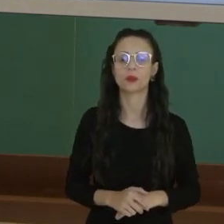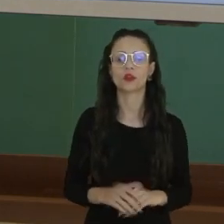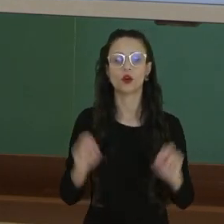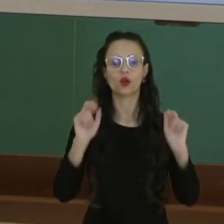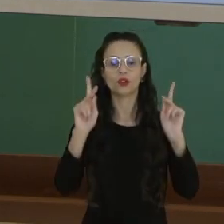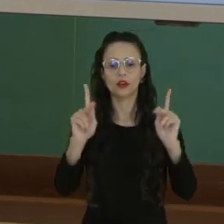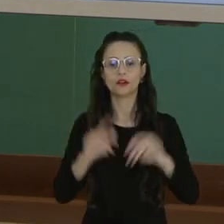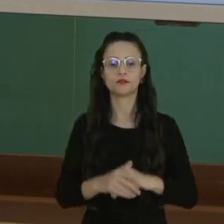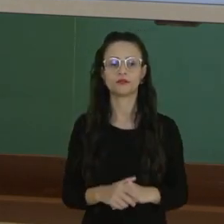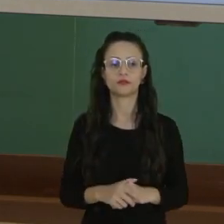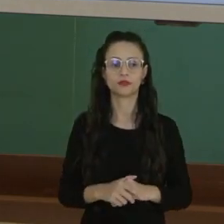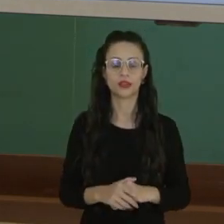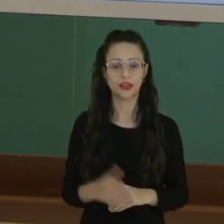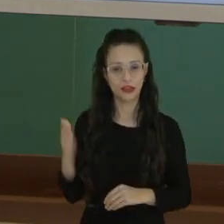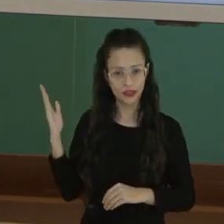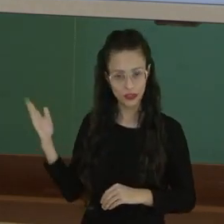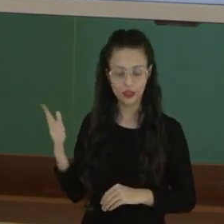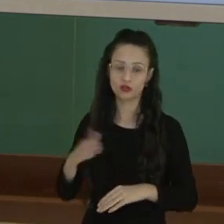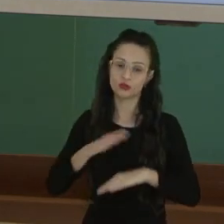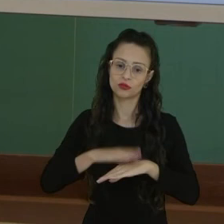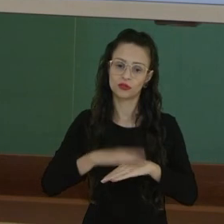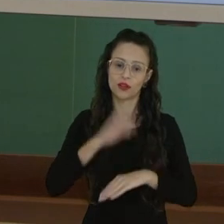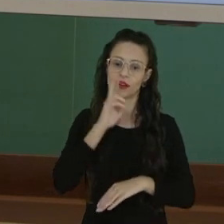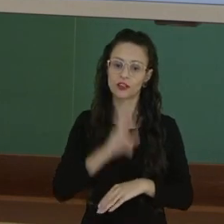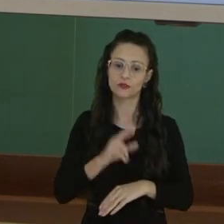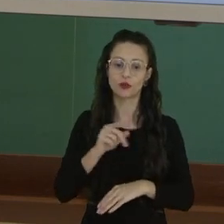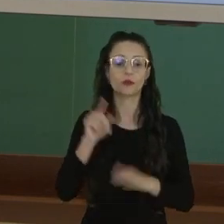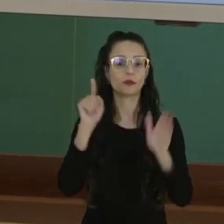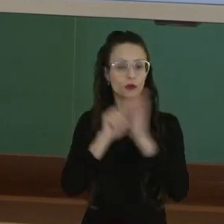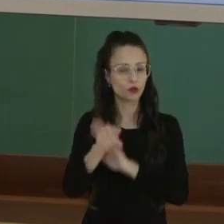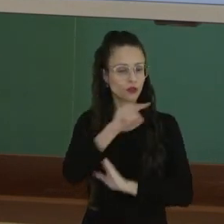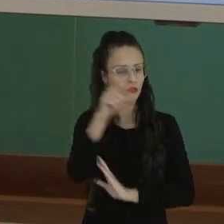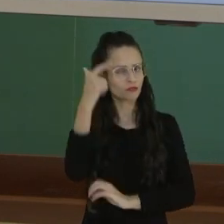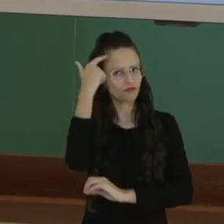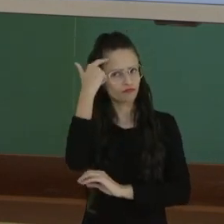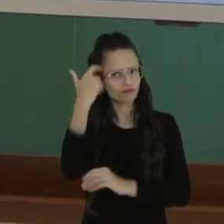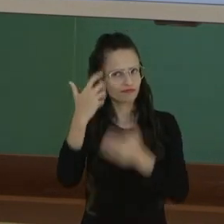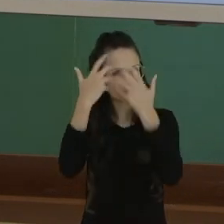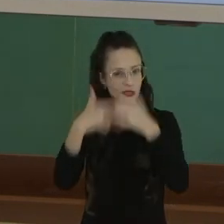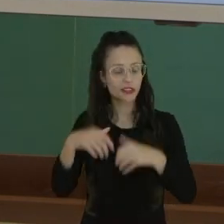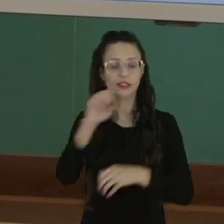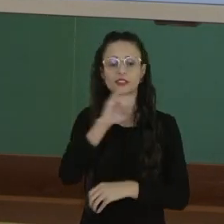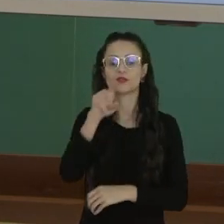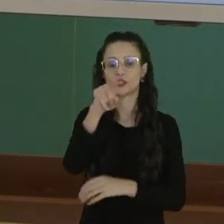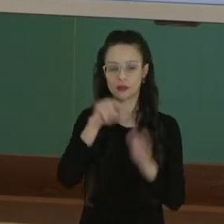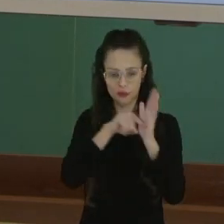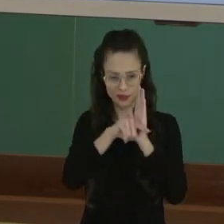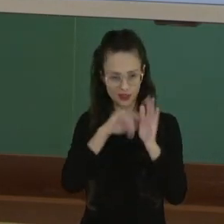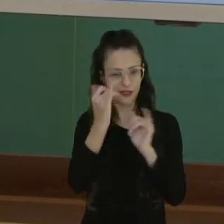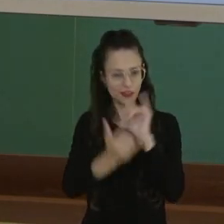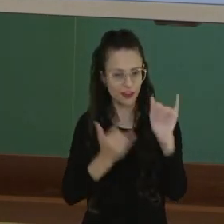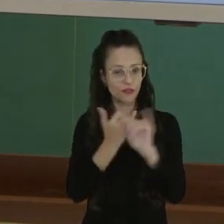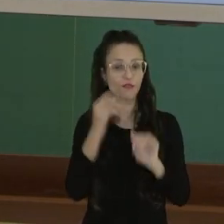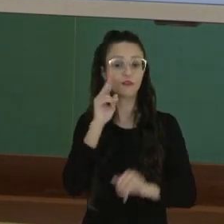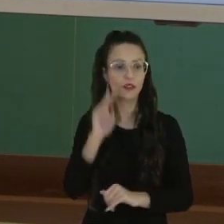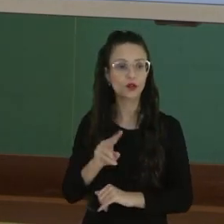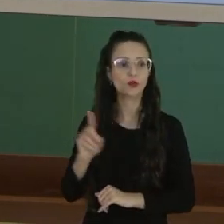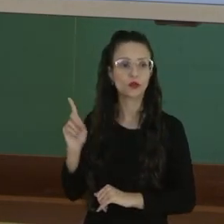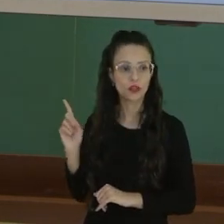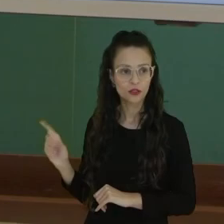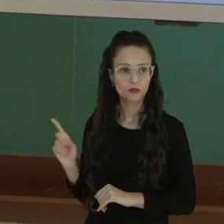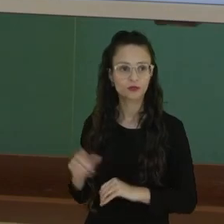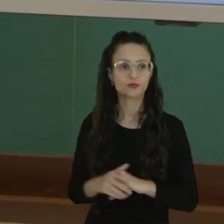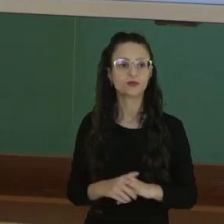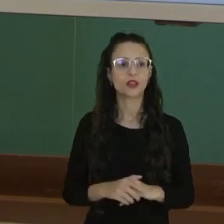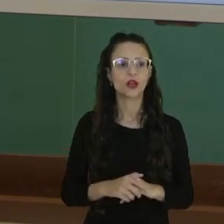ok? Bem, isso aqui vai responder uma perguntinha de vocês que vocês devem ter perguntado. Se vocês foram lá e pesquisaram na internet, vocês devem ter visto isto, o modo